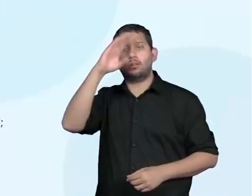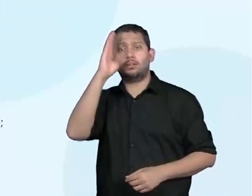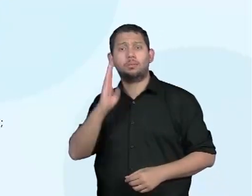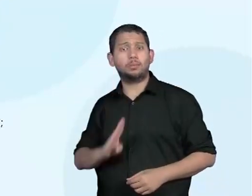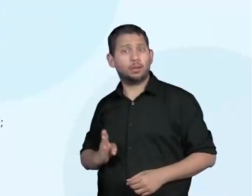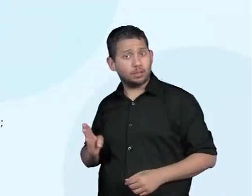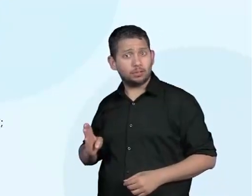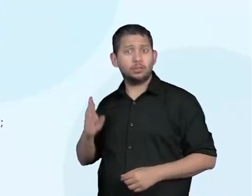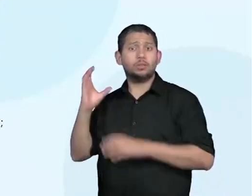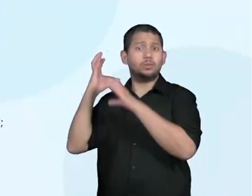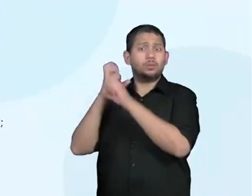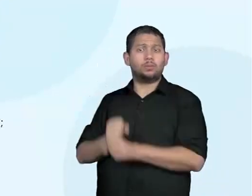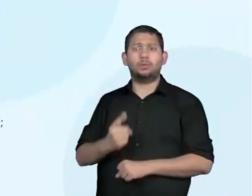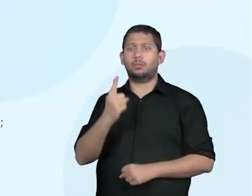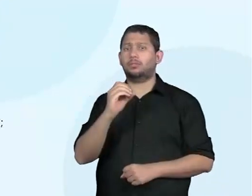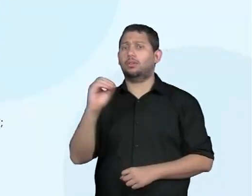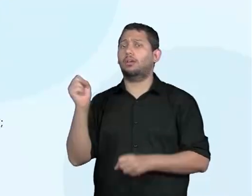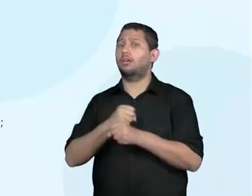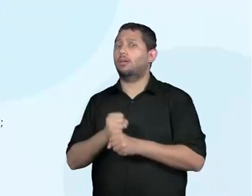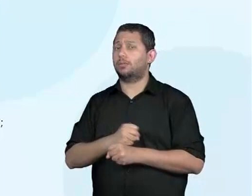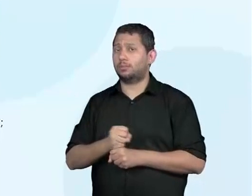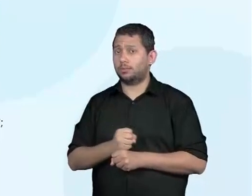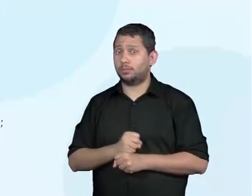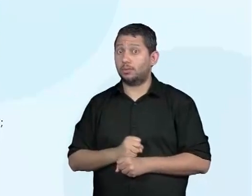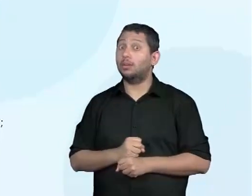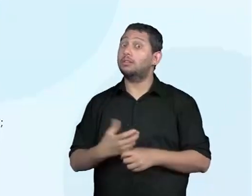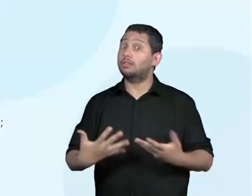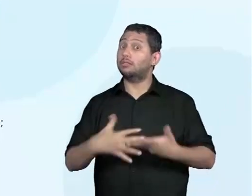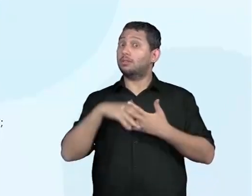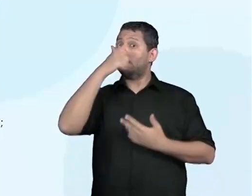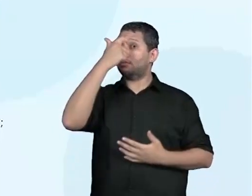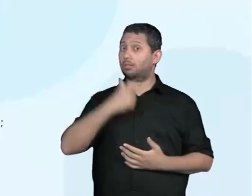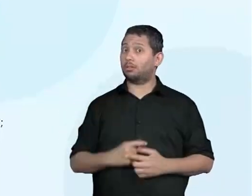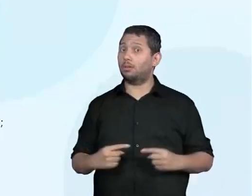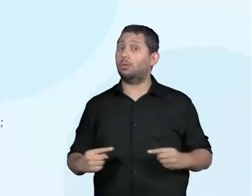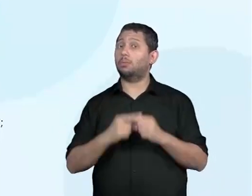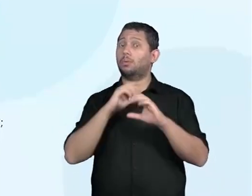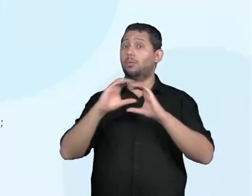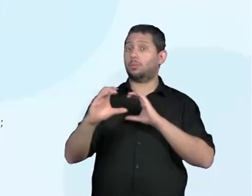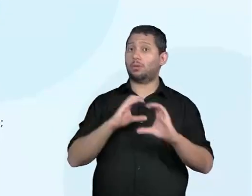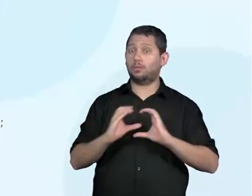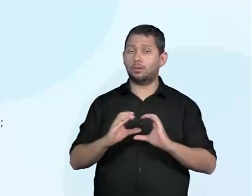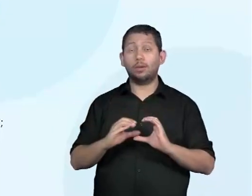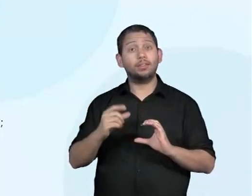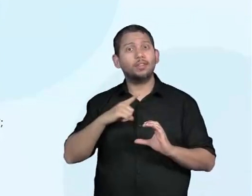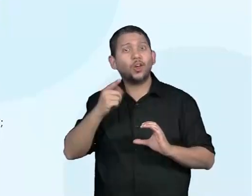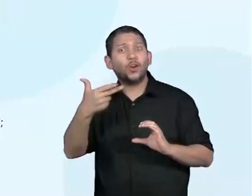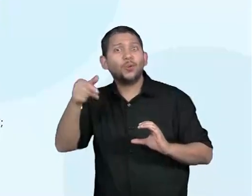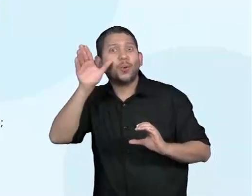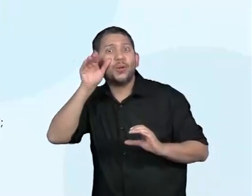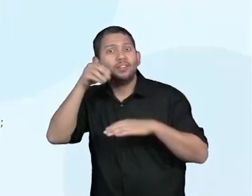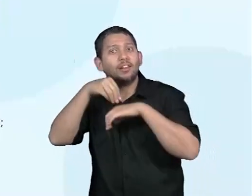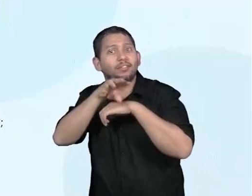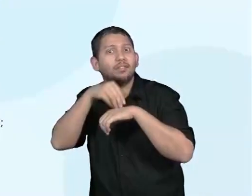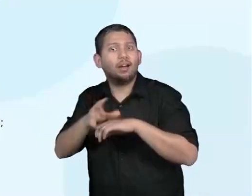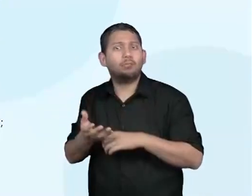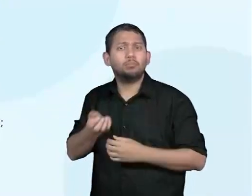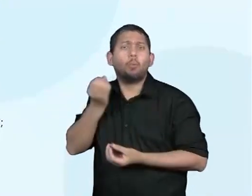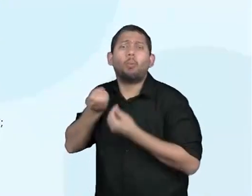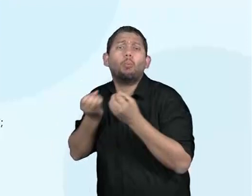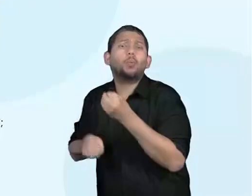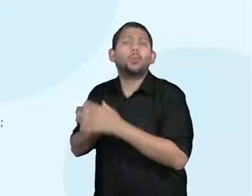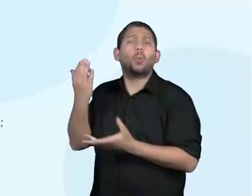associando o conceito de cidadania aos meios de comunicação, através das curiosidades, desde sua origem até os